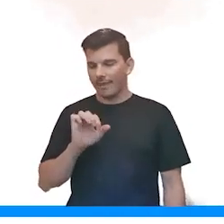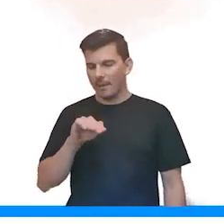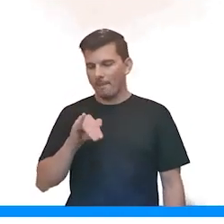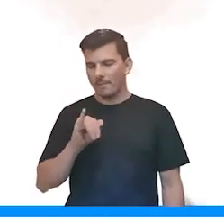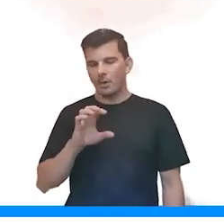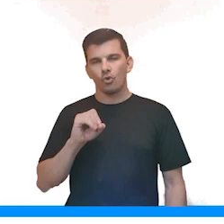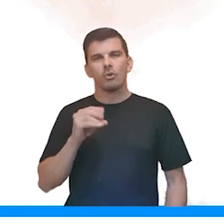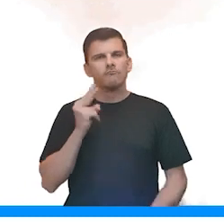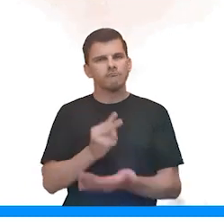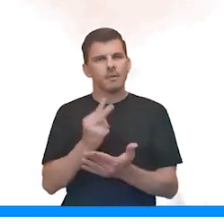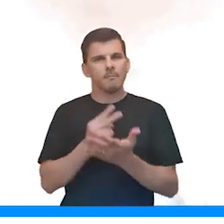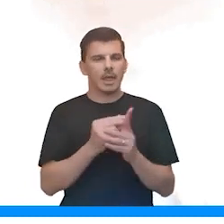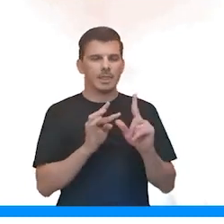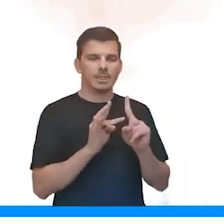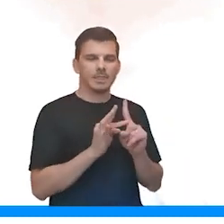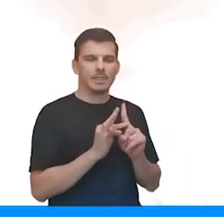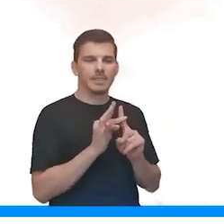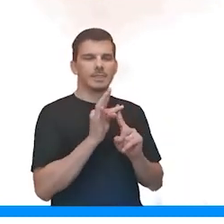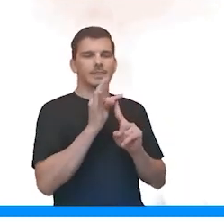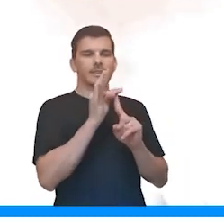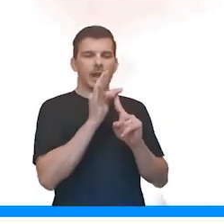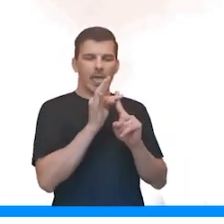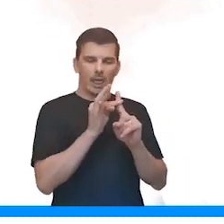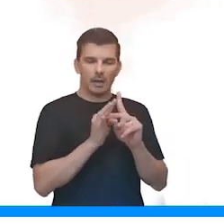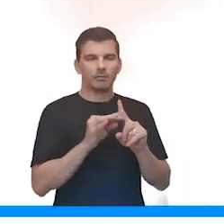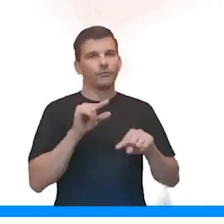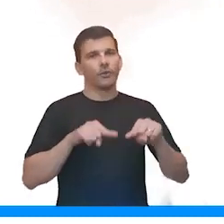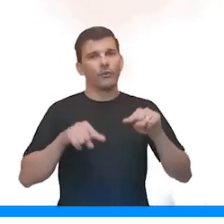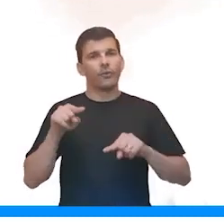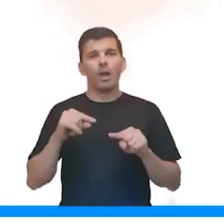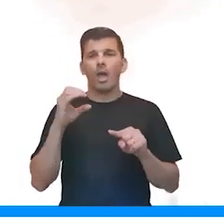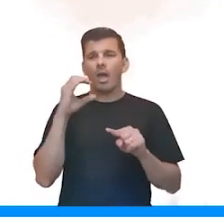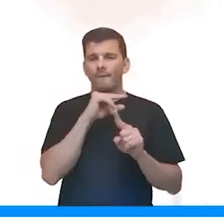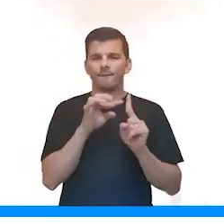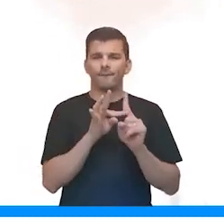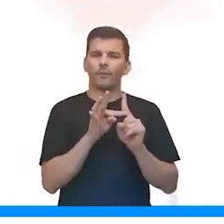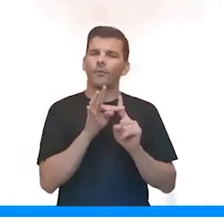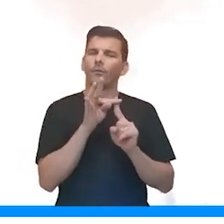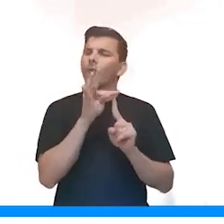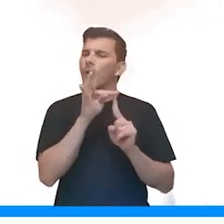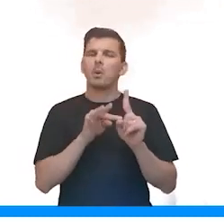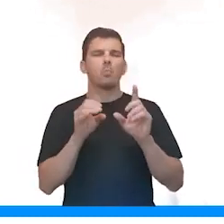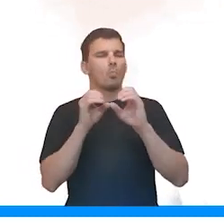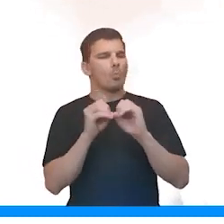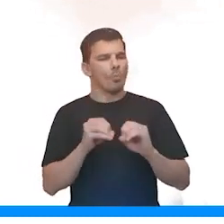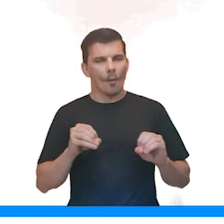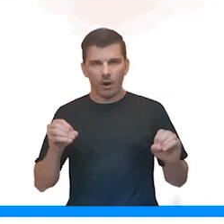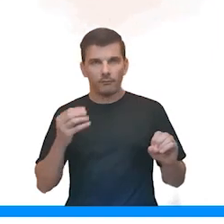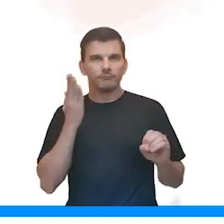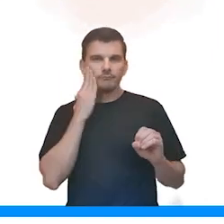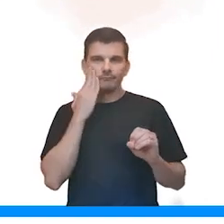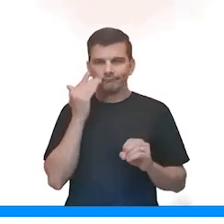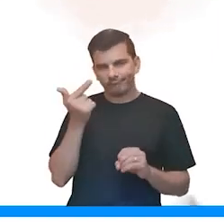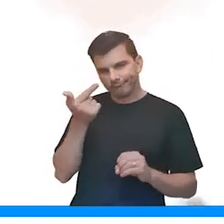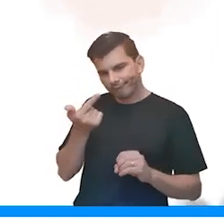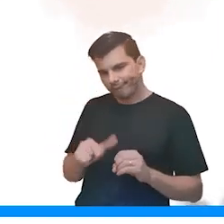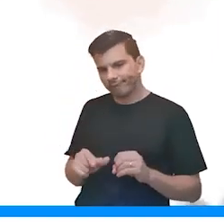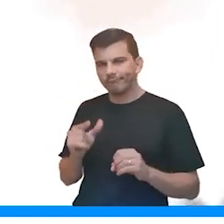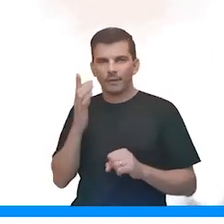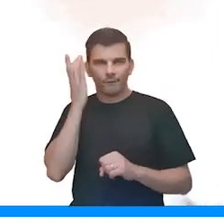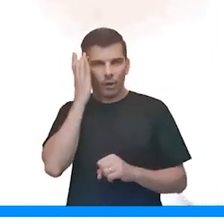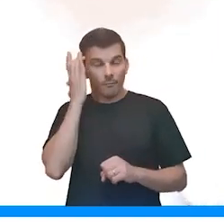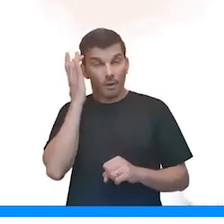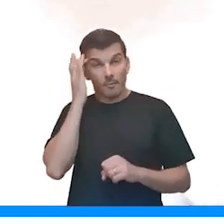lendo, isotérmico. Isotérmico, temperatura é constante. Nesse caso, não tem variação de energia interna, então,